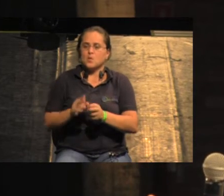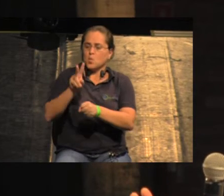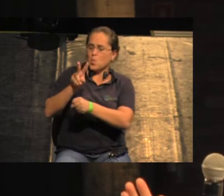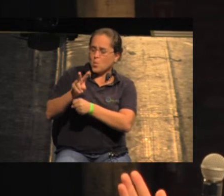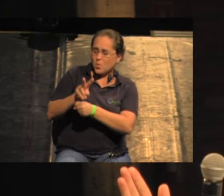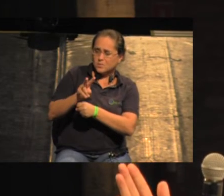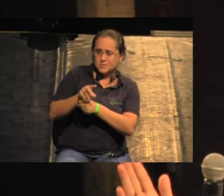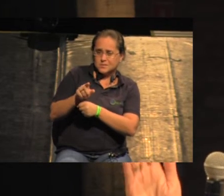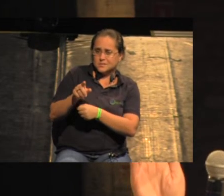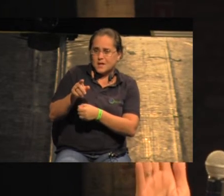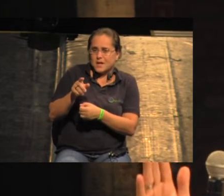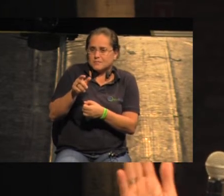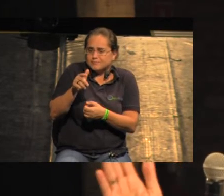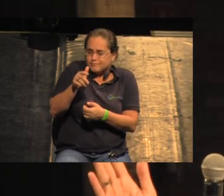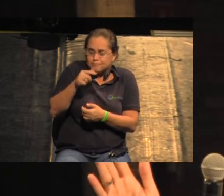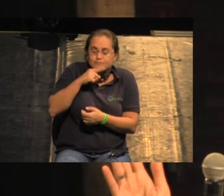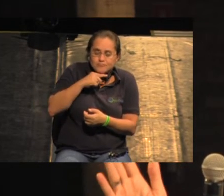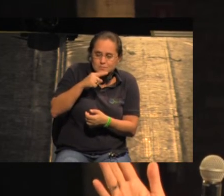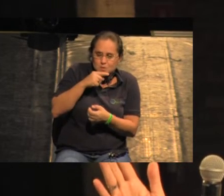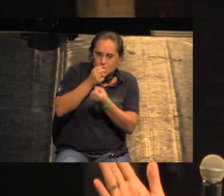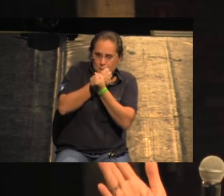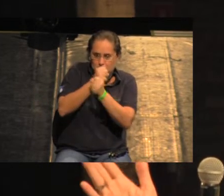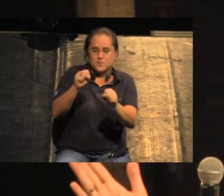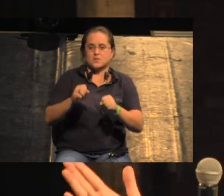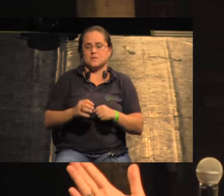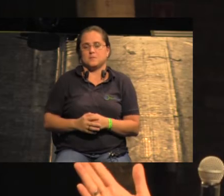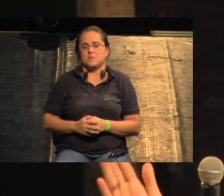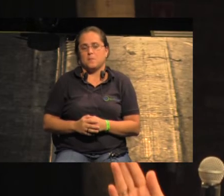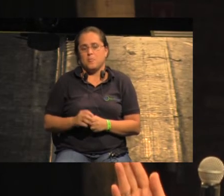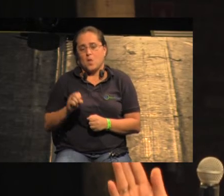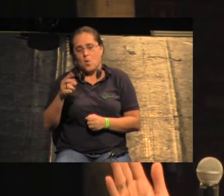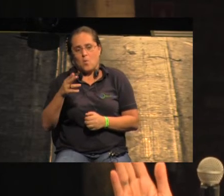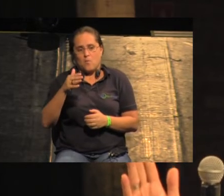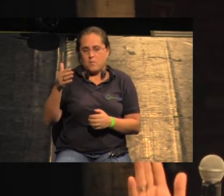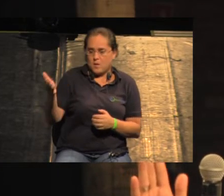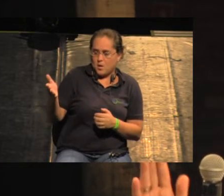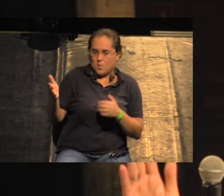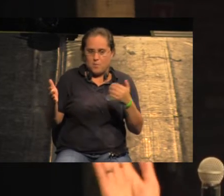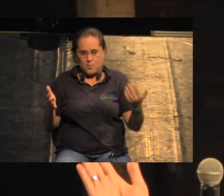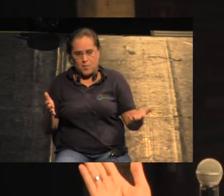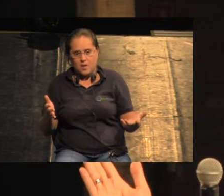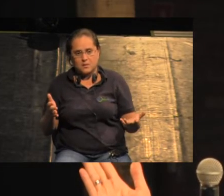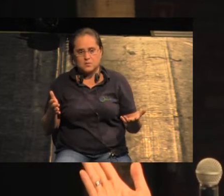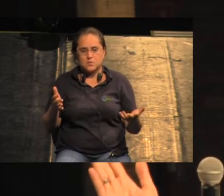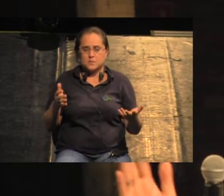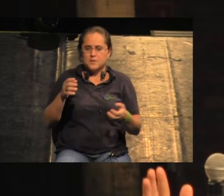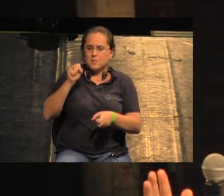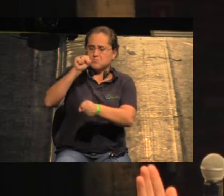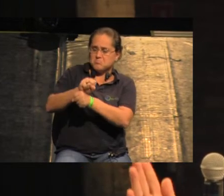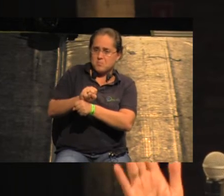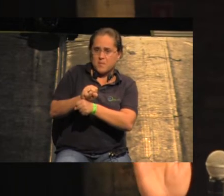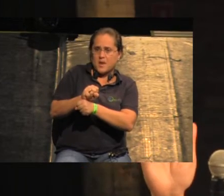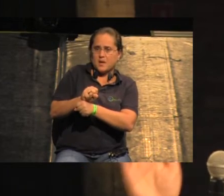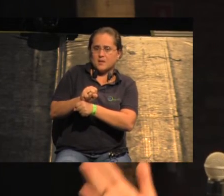né? E o controle sobre isso é uma coisa que ninguém controla. Ou o empreendimento pende para um lado ou para um